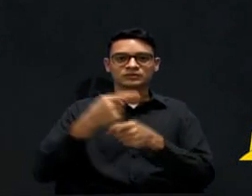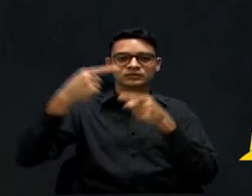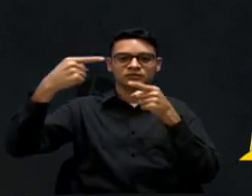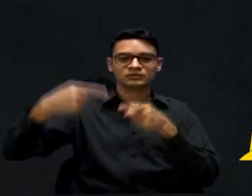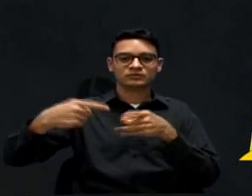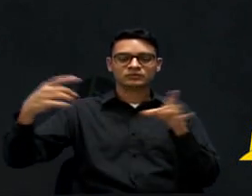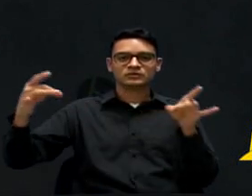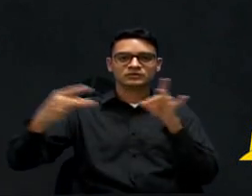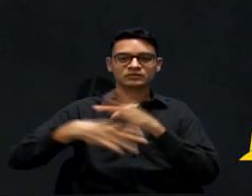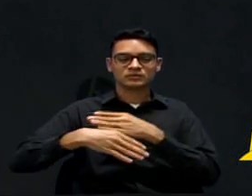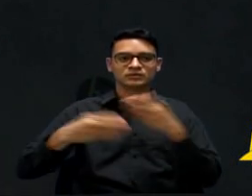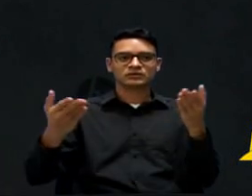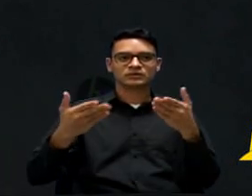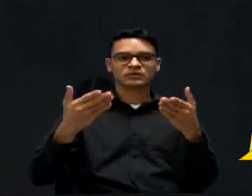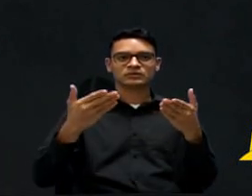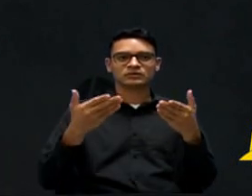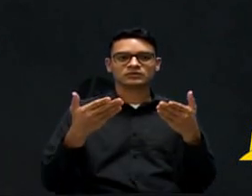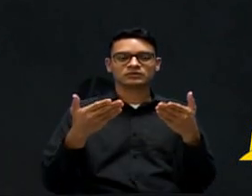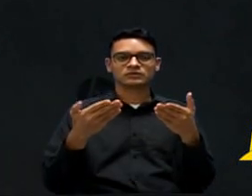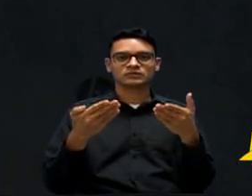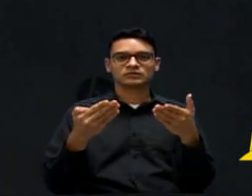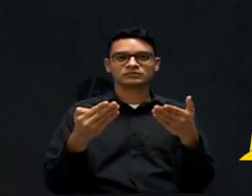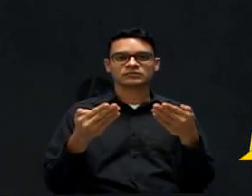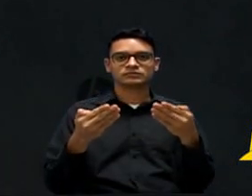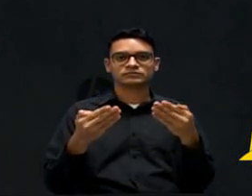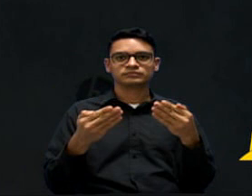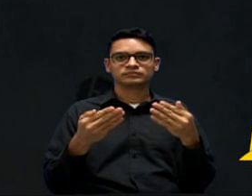a discussão e eu coloco...